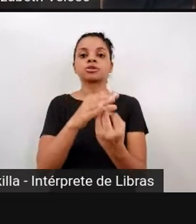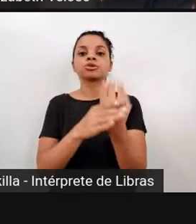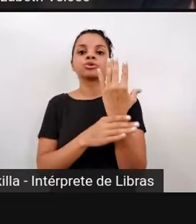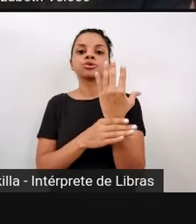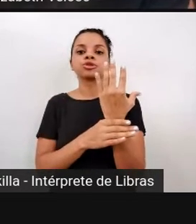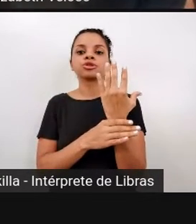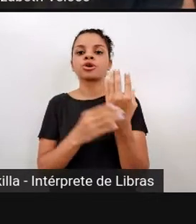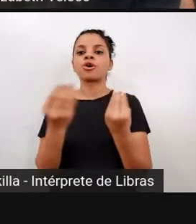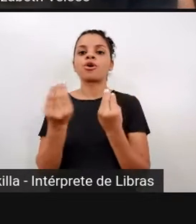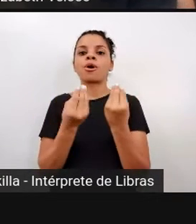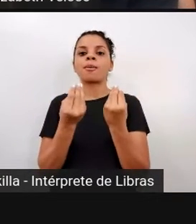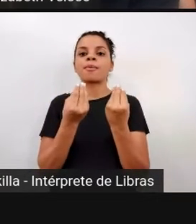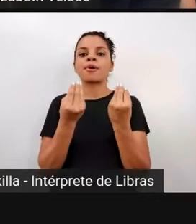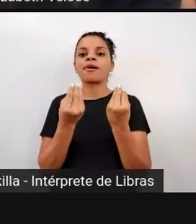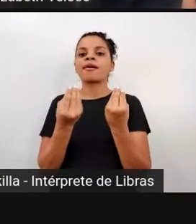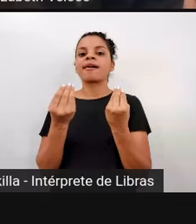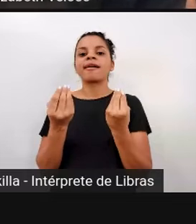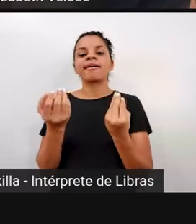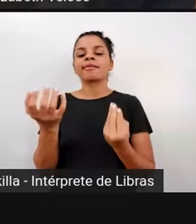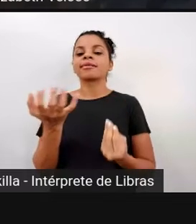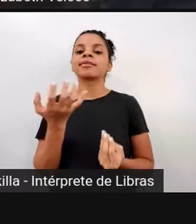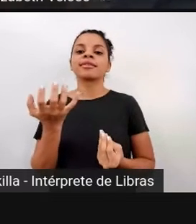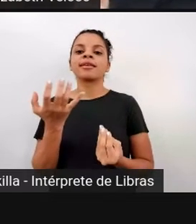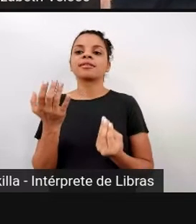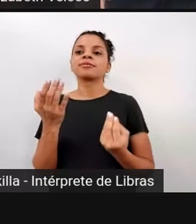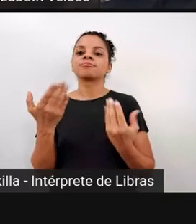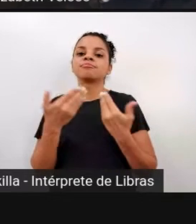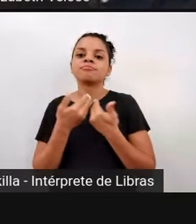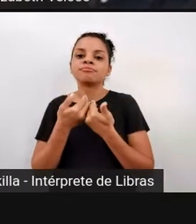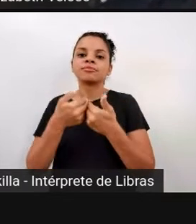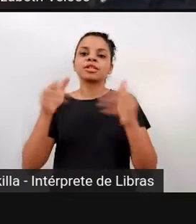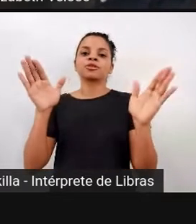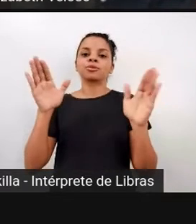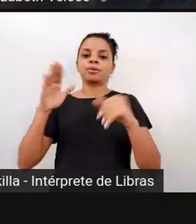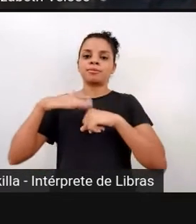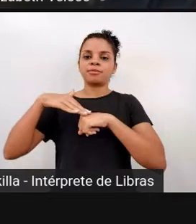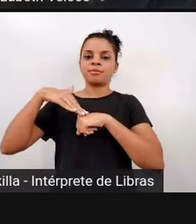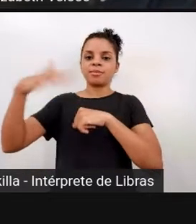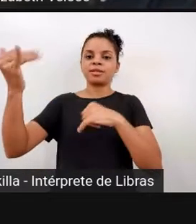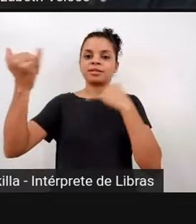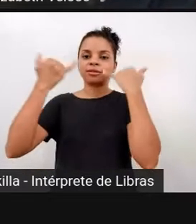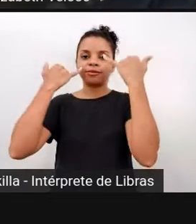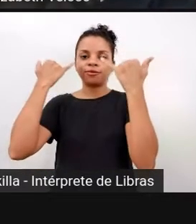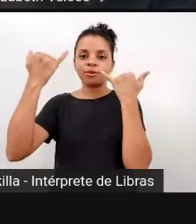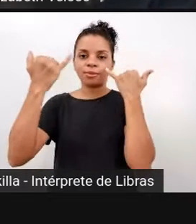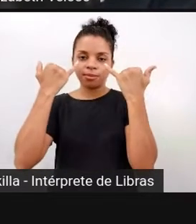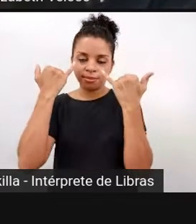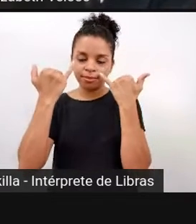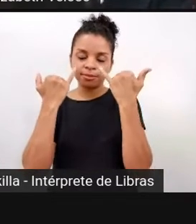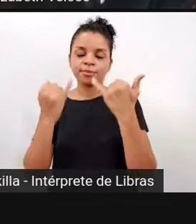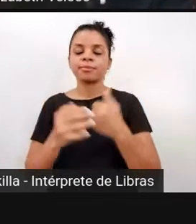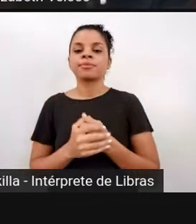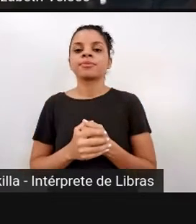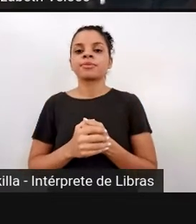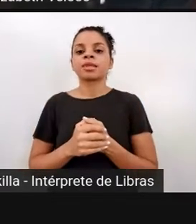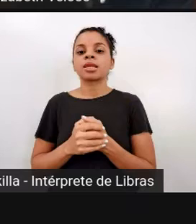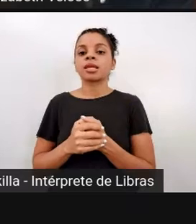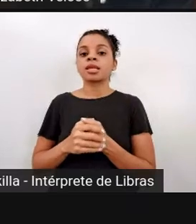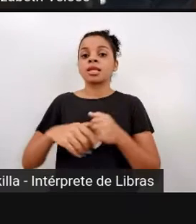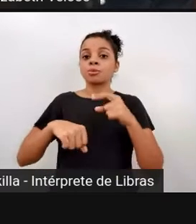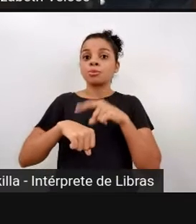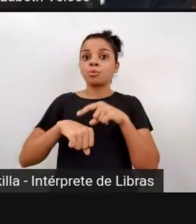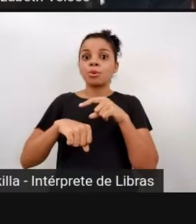realmente dar voz a quem não tinha voz. E em muito pouco tempo a gente acabou vendo uma concentração,